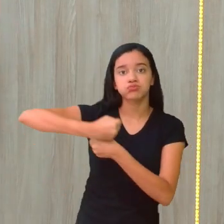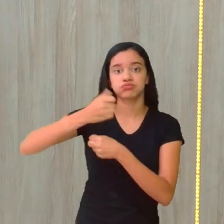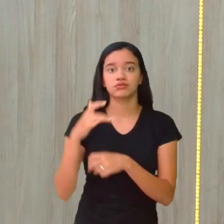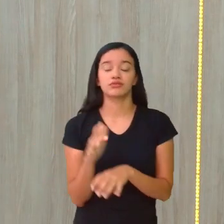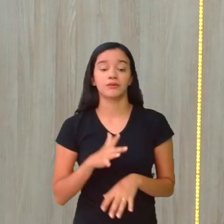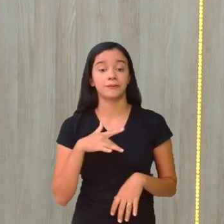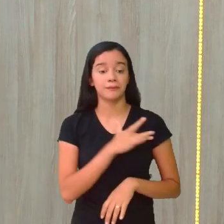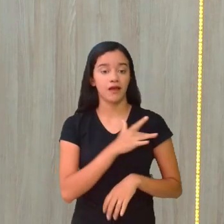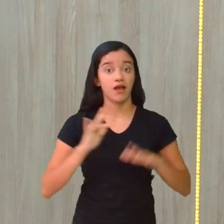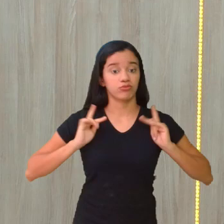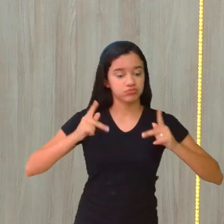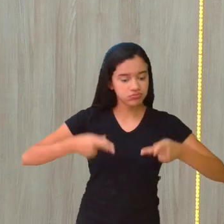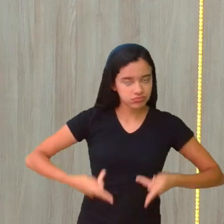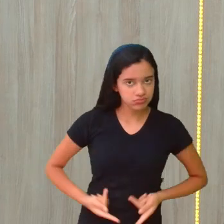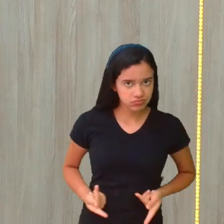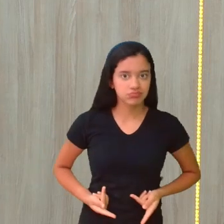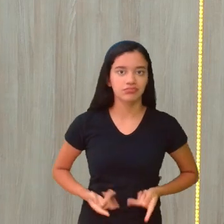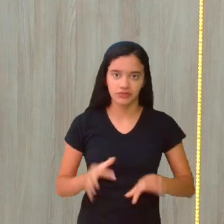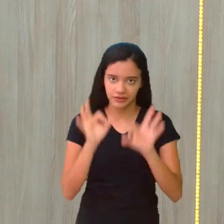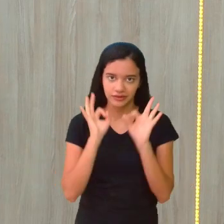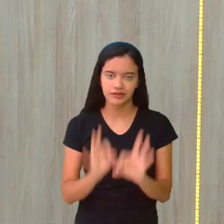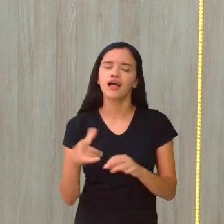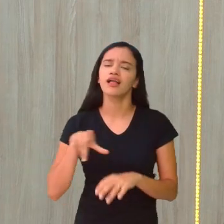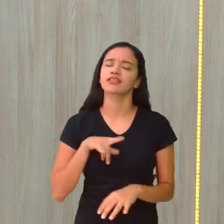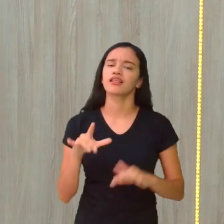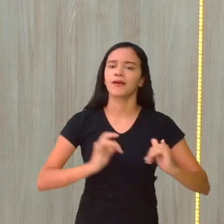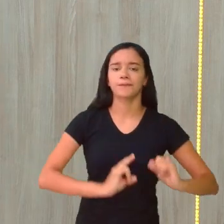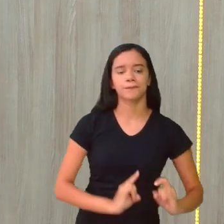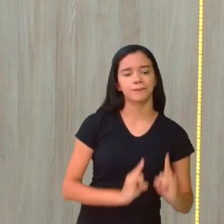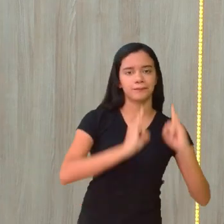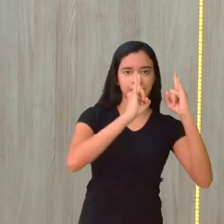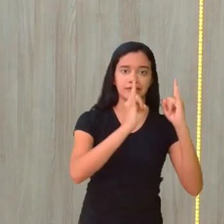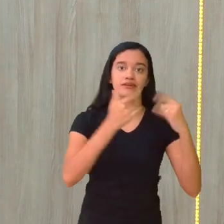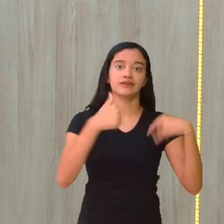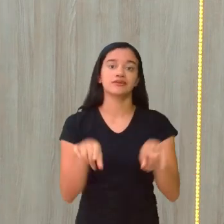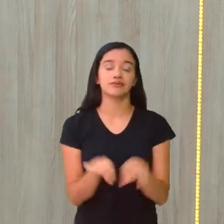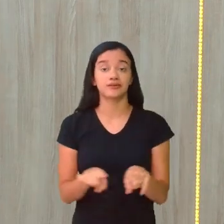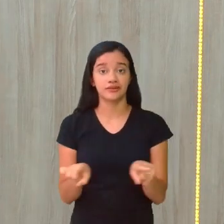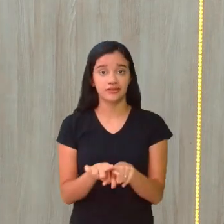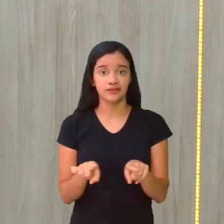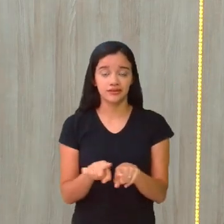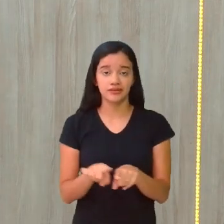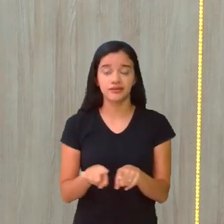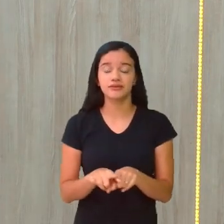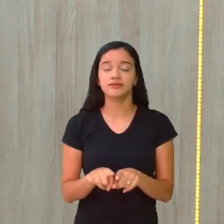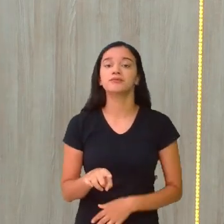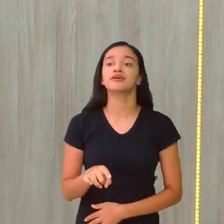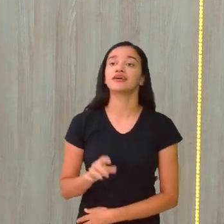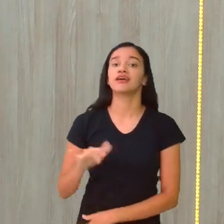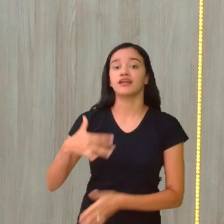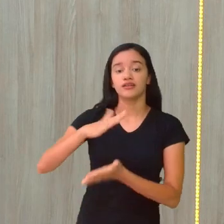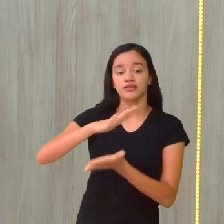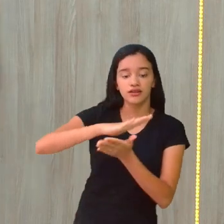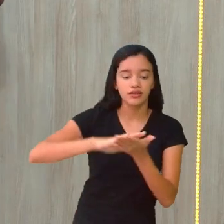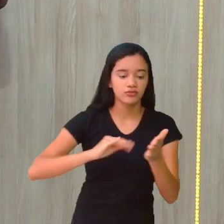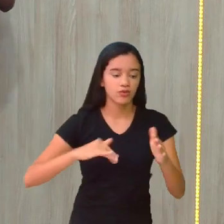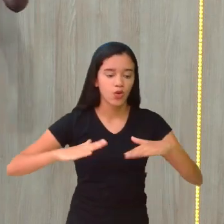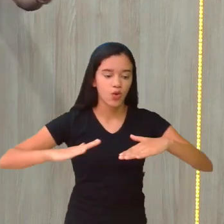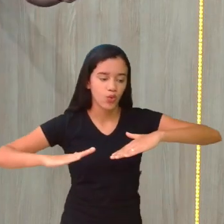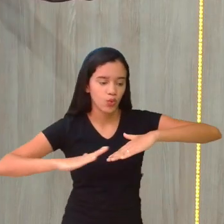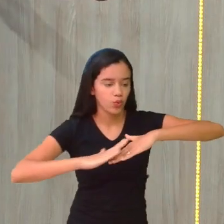Então todos aqueles que a gente constrói. Então tem prédios, né? Tem aí rampas,